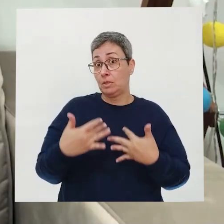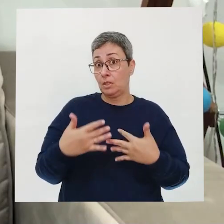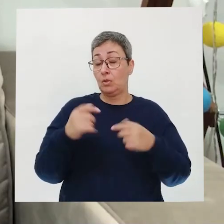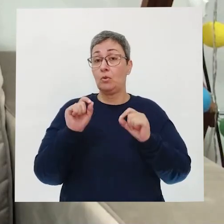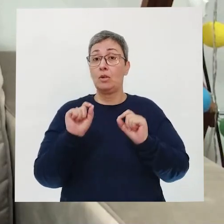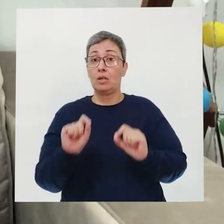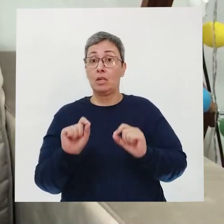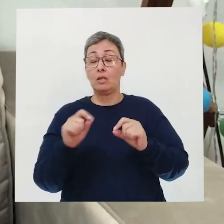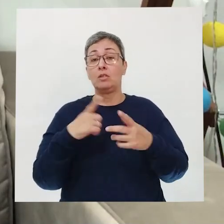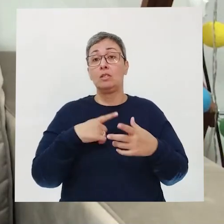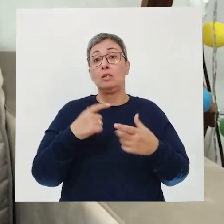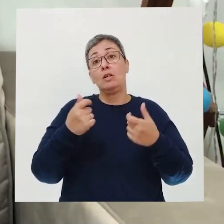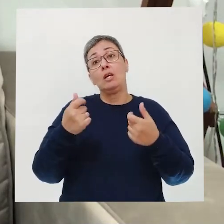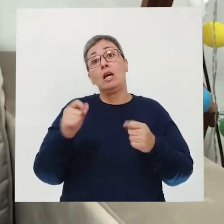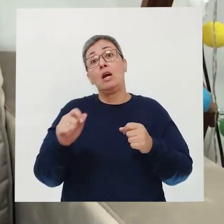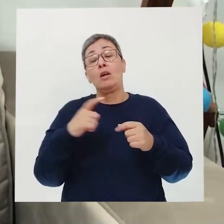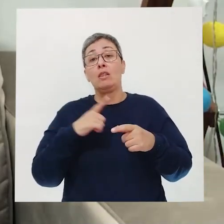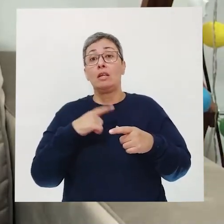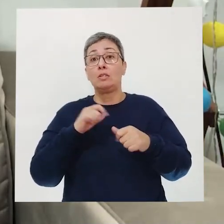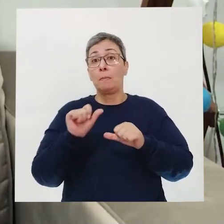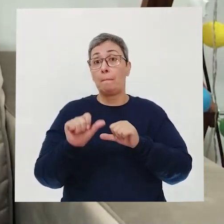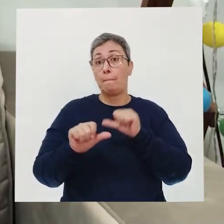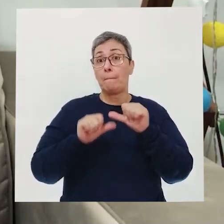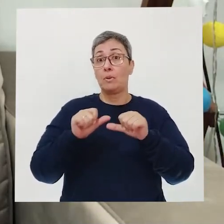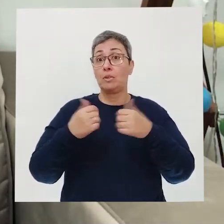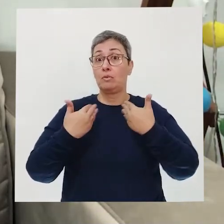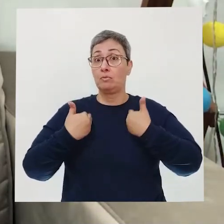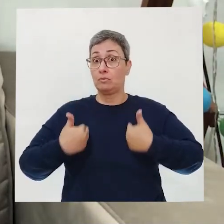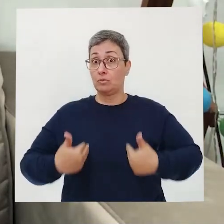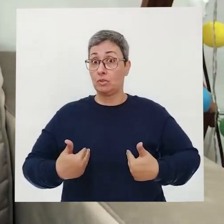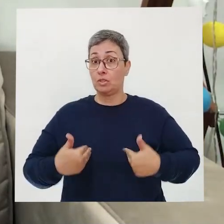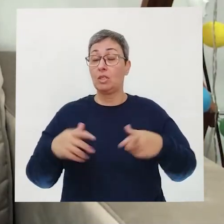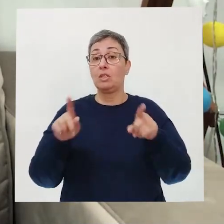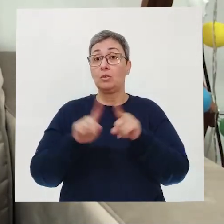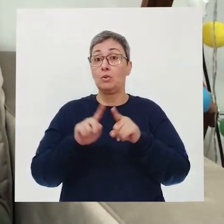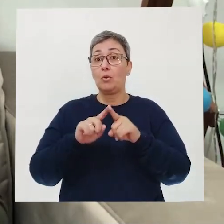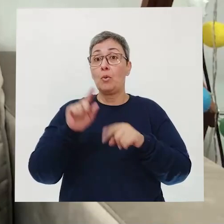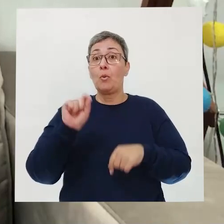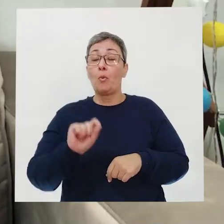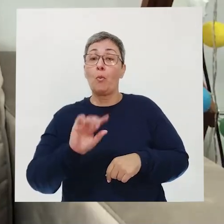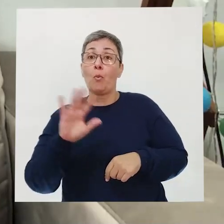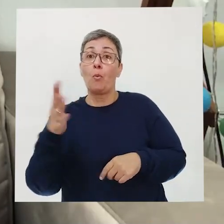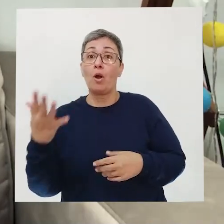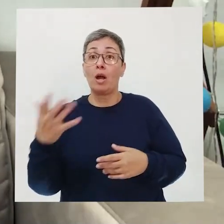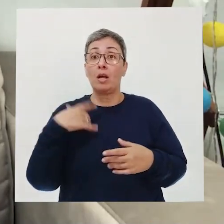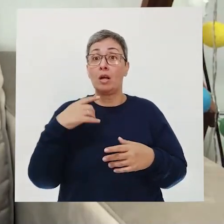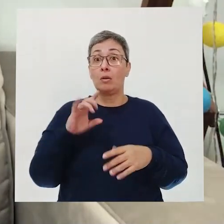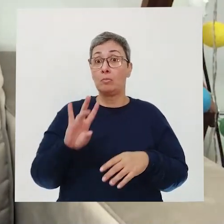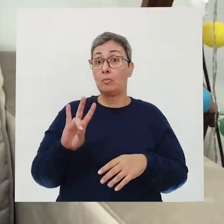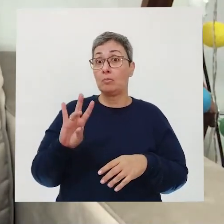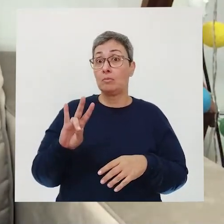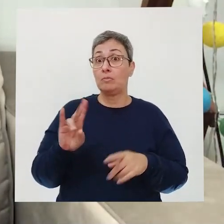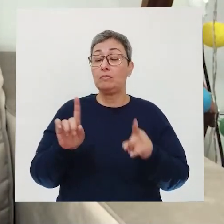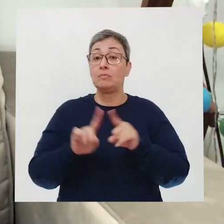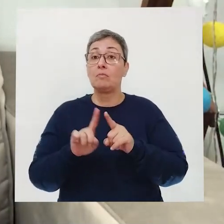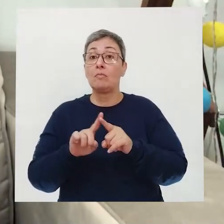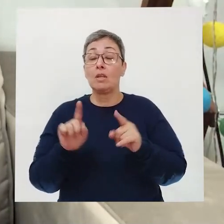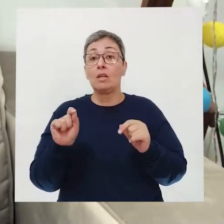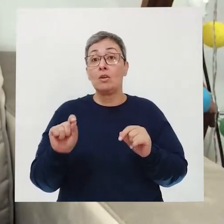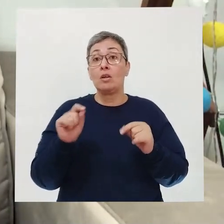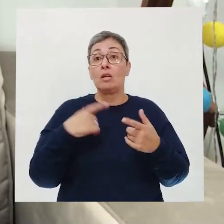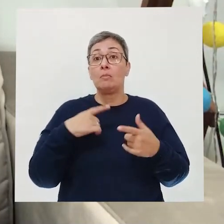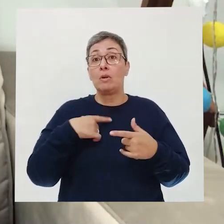emoção, a gente está falando de uma alteração física e que acontece automaticamente e